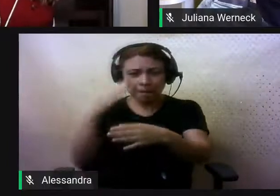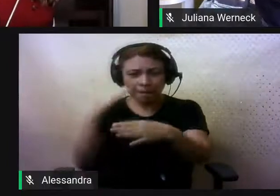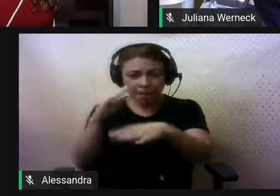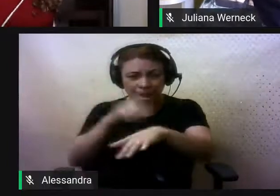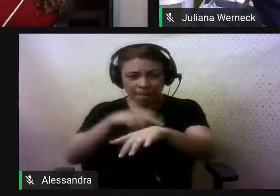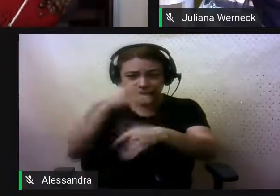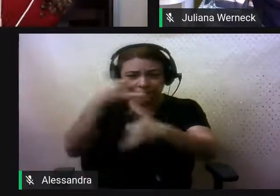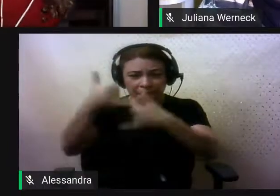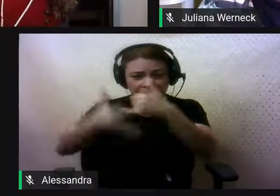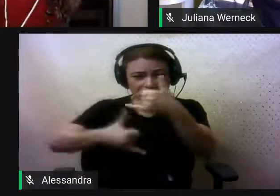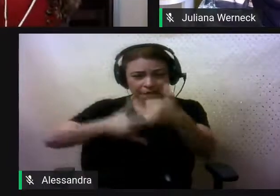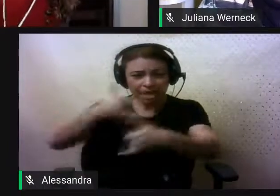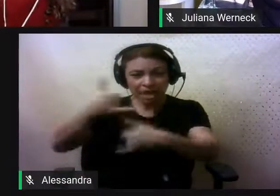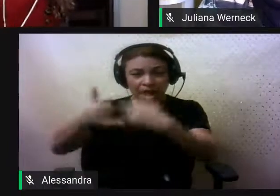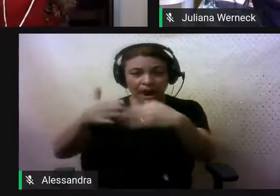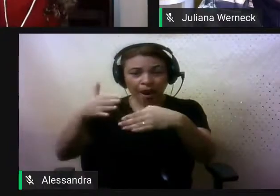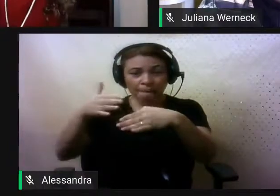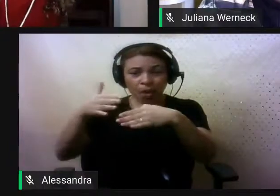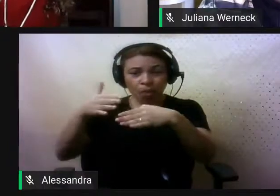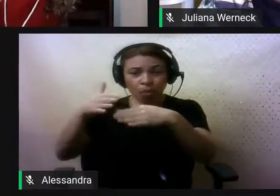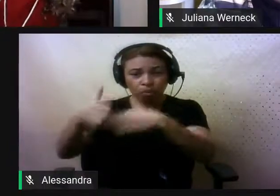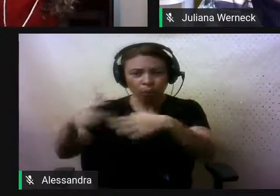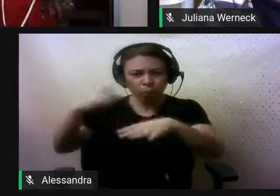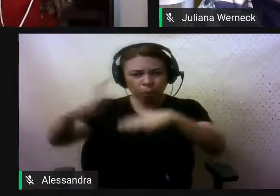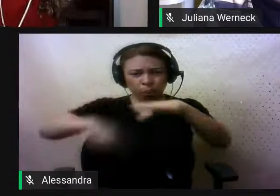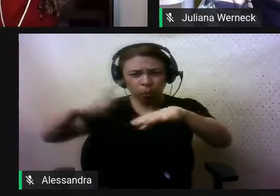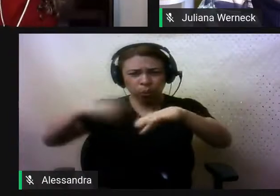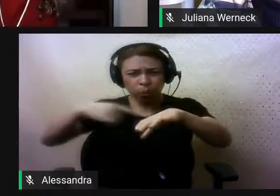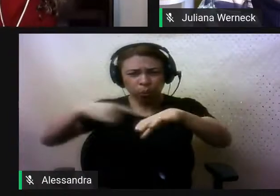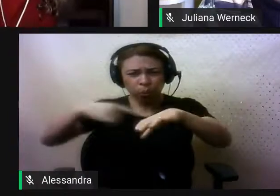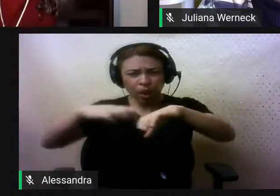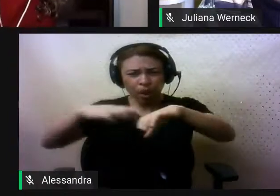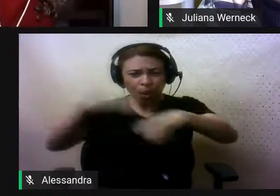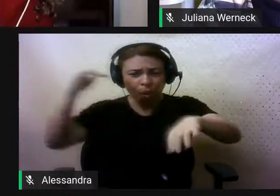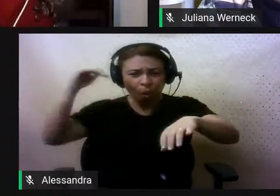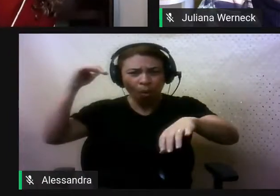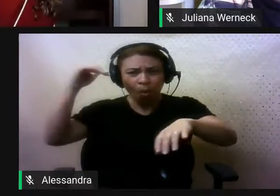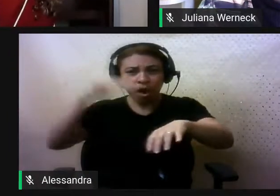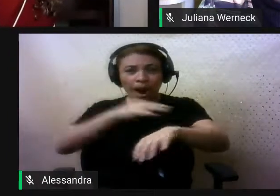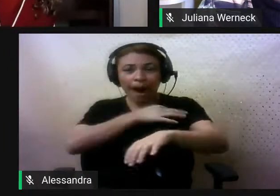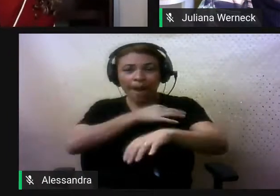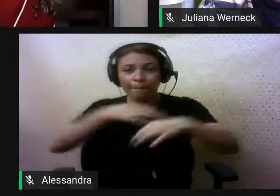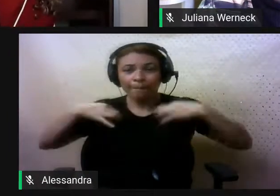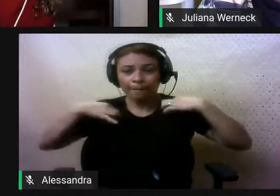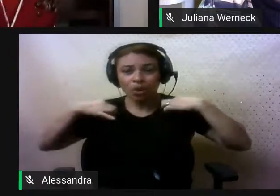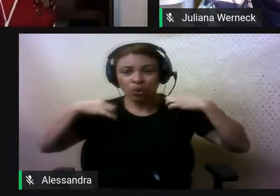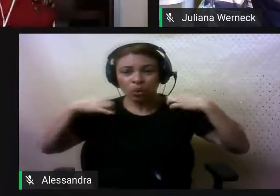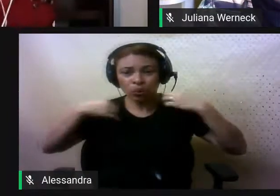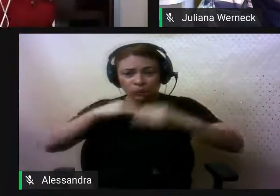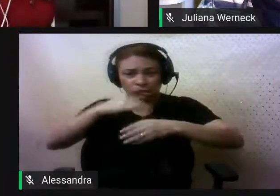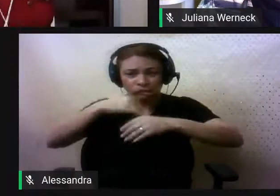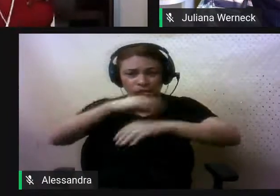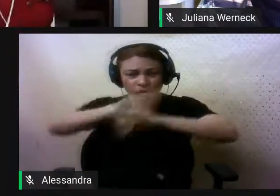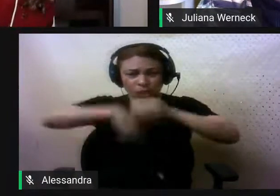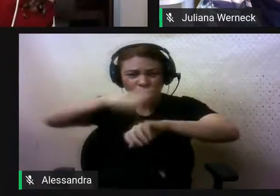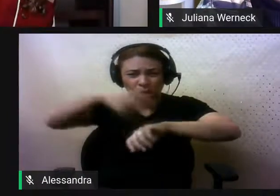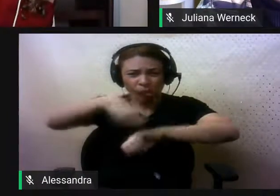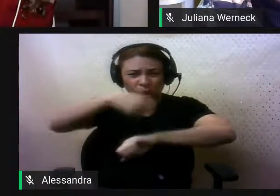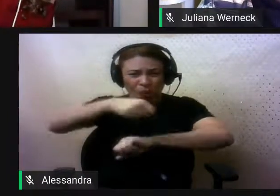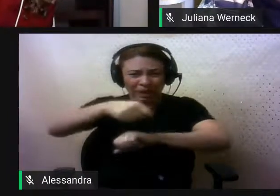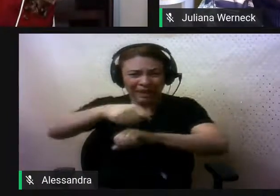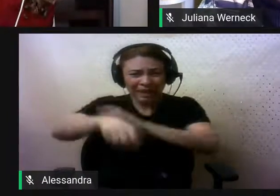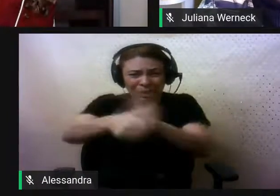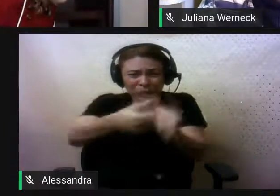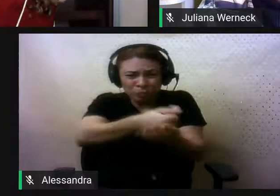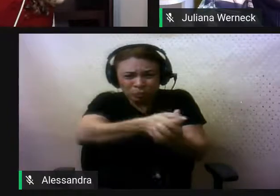determinado momento que eu encostei a mão um pouco mais forte. Quando eu bati a mão mais forte, a minha blusa enrolou no cardan. Eu tentei com a outra